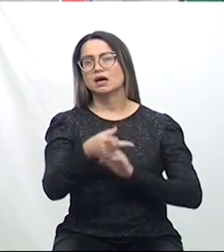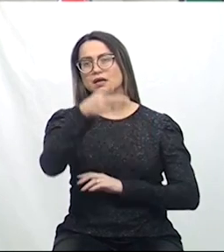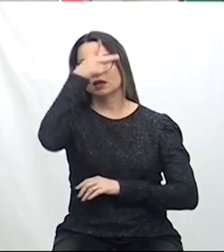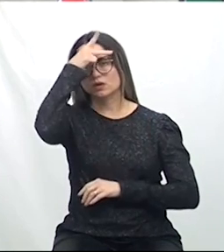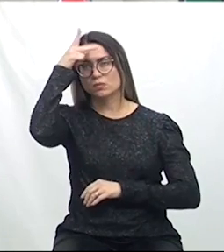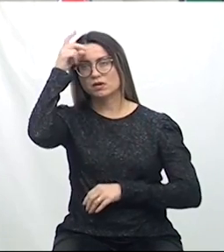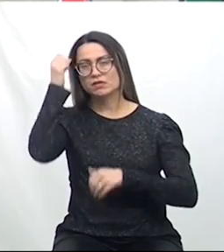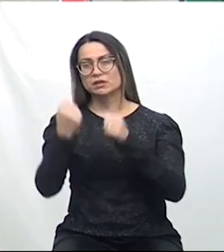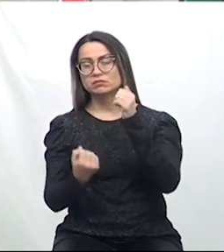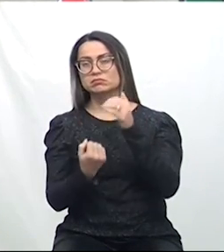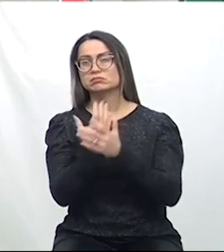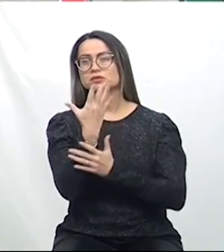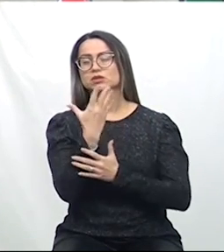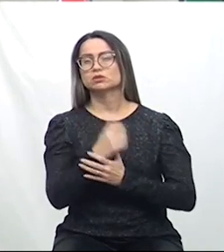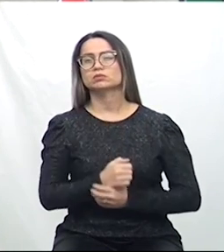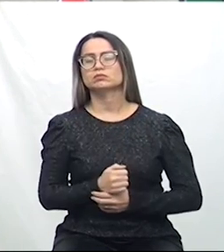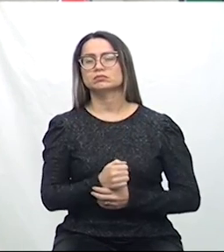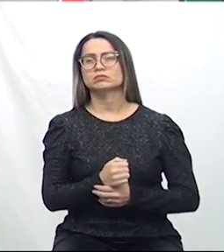Executivo.